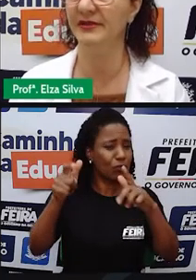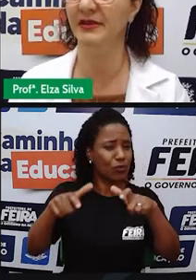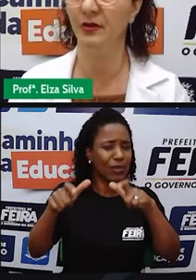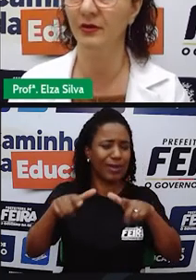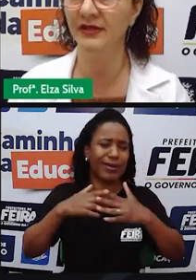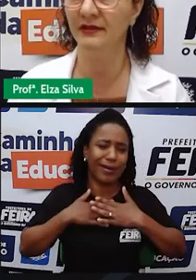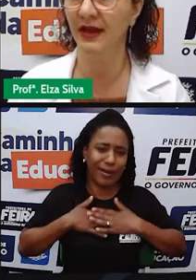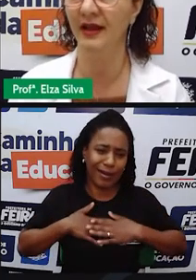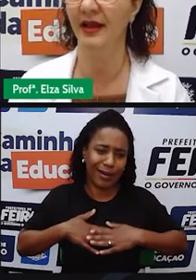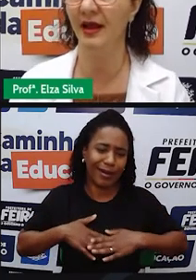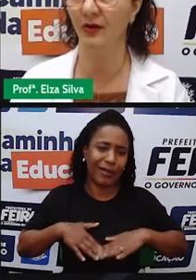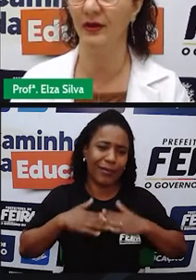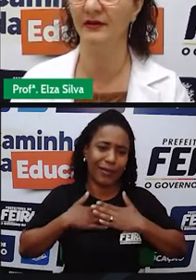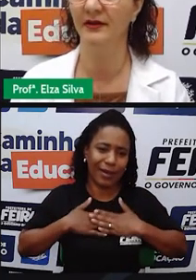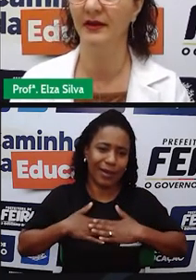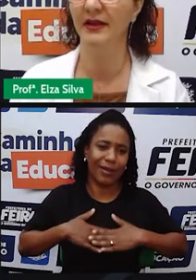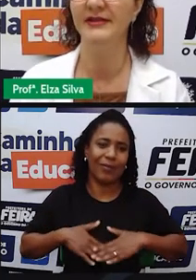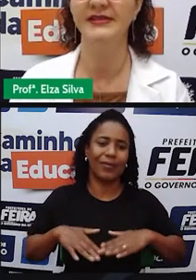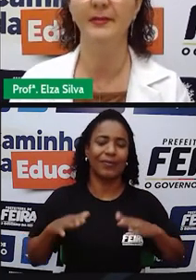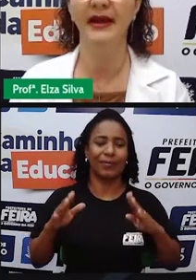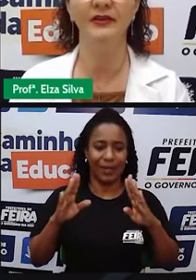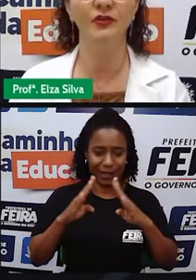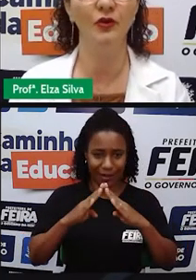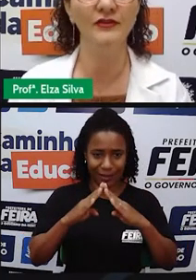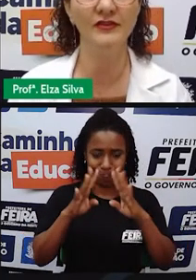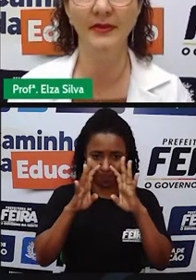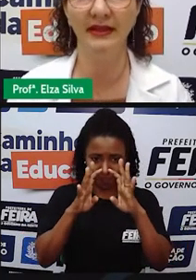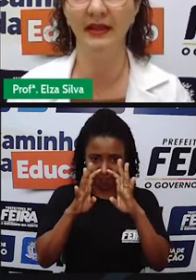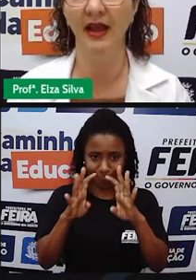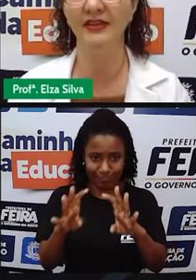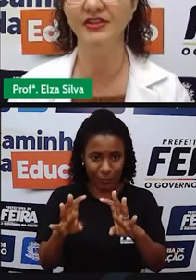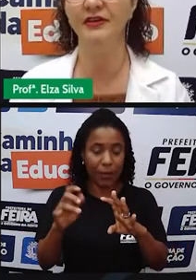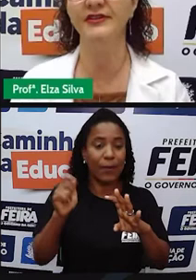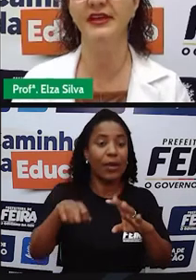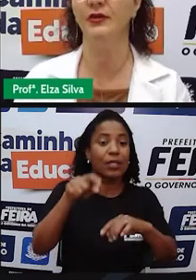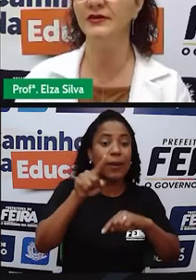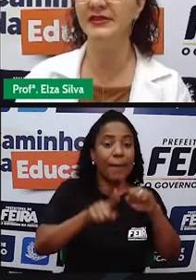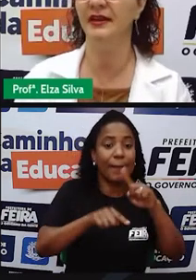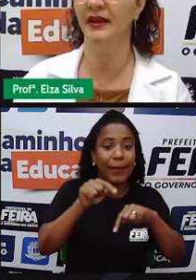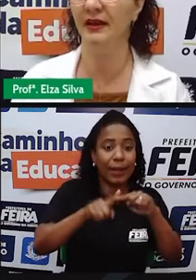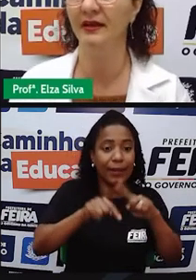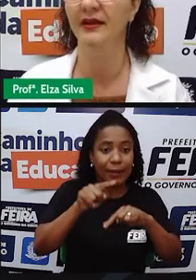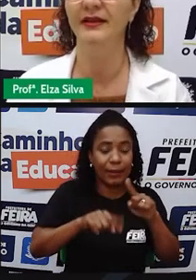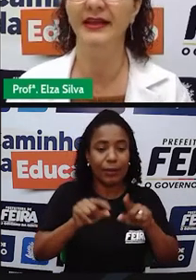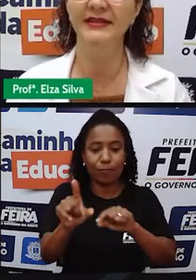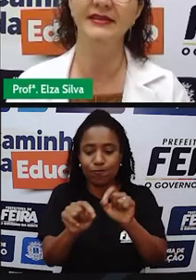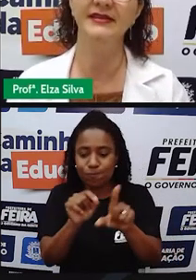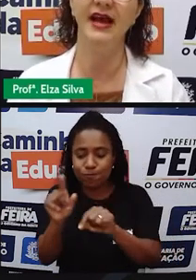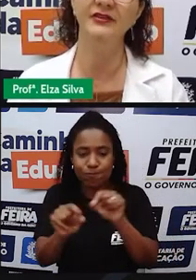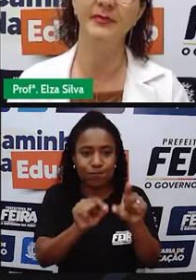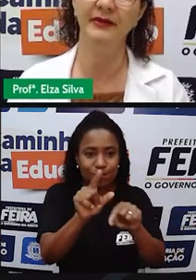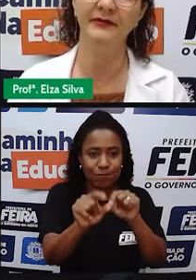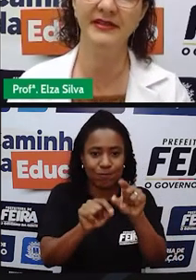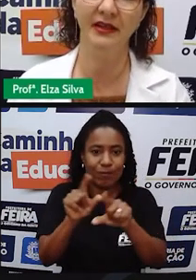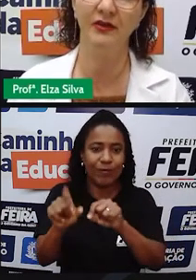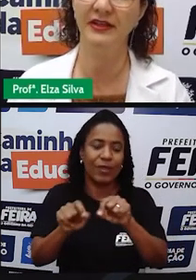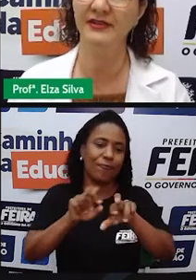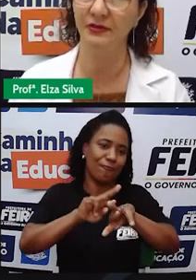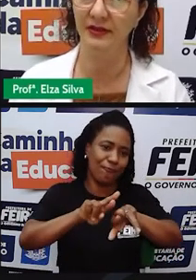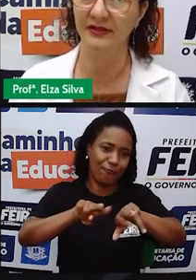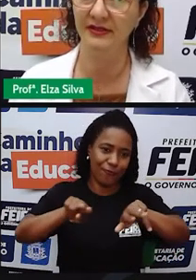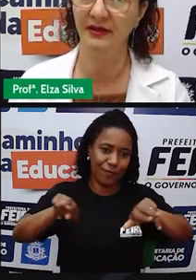você possa se concentrar na aula. Separe todos os materiais que você considera necessários para